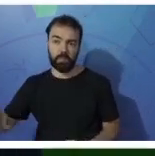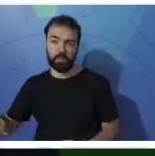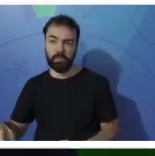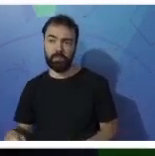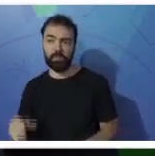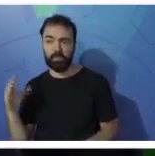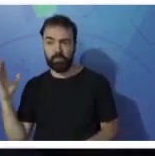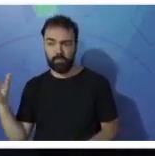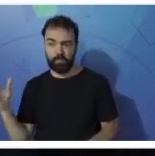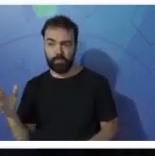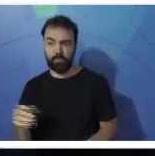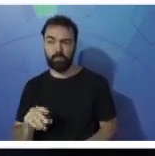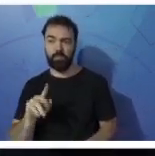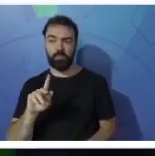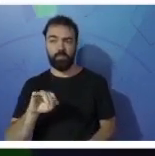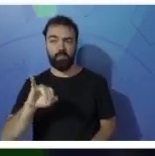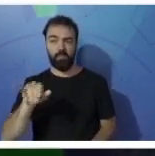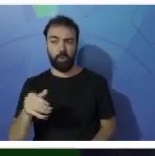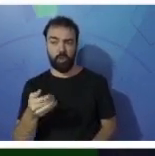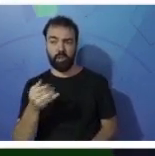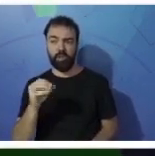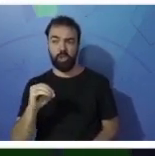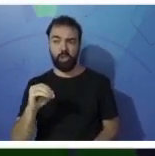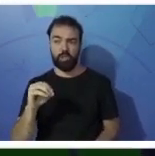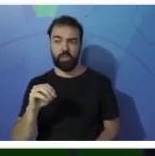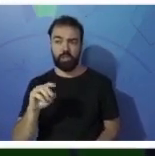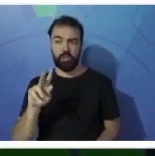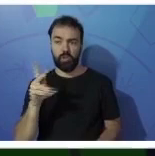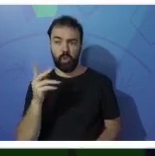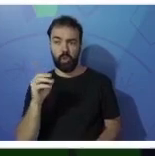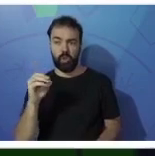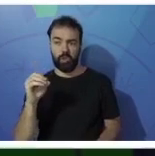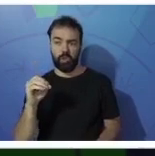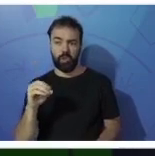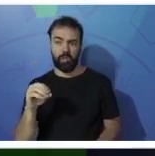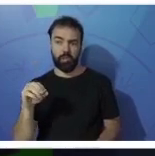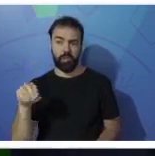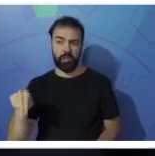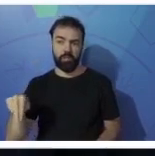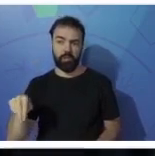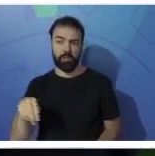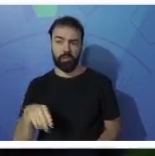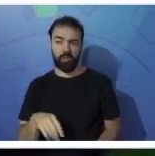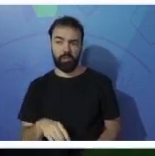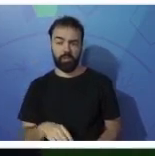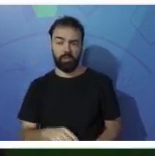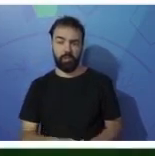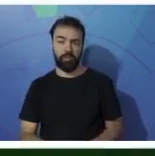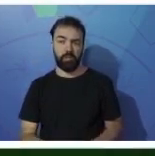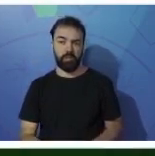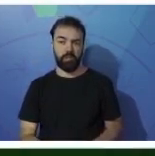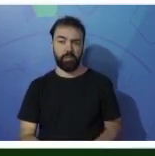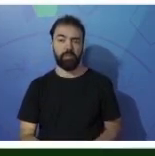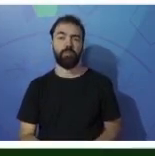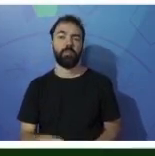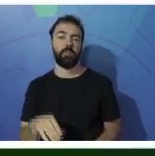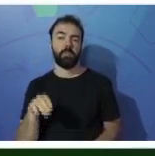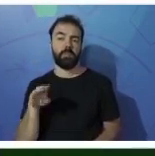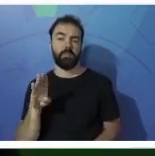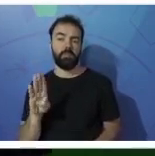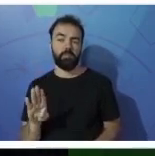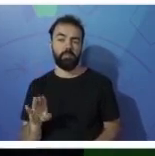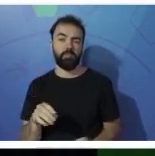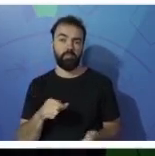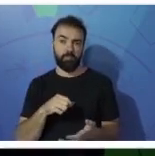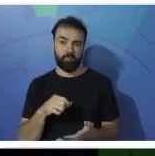crianças, o Joe, o Michael e o Christopher. Ok? Vamos para o exercício B. O autor